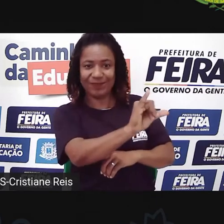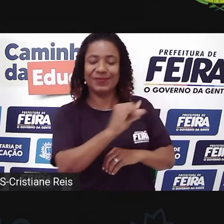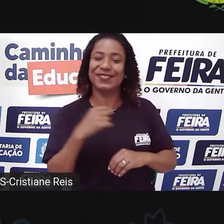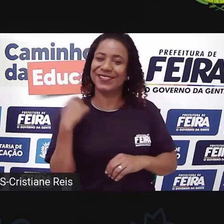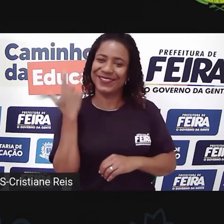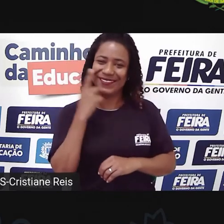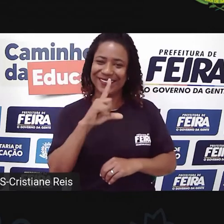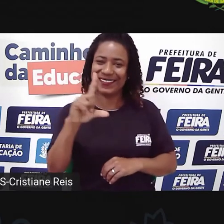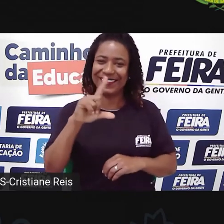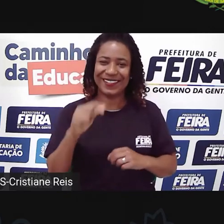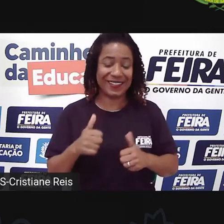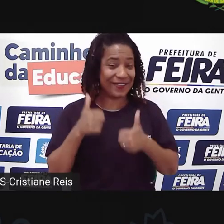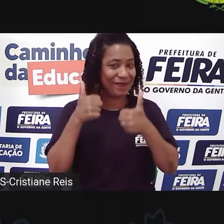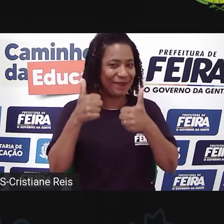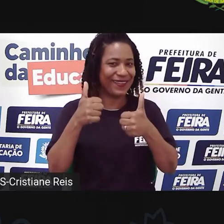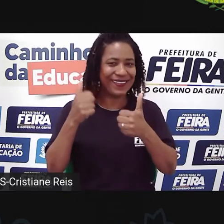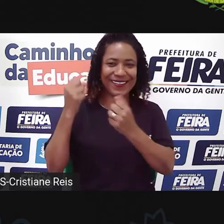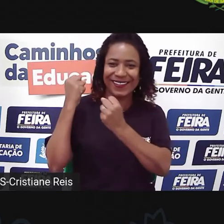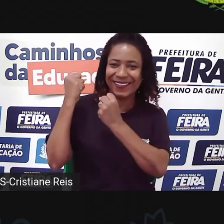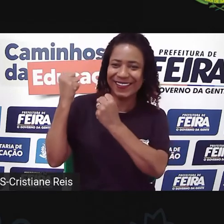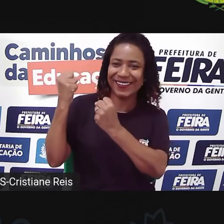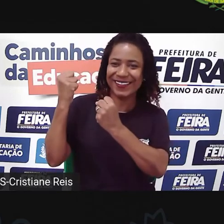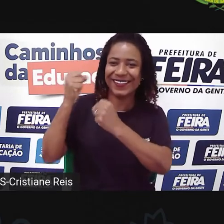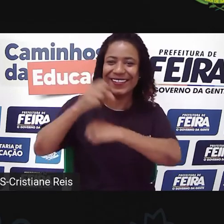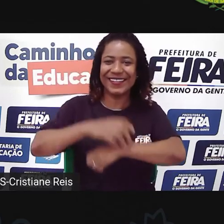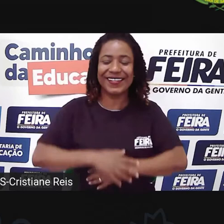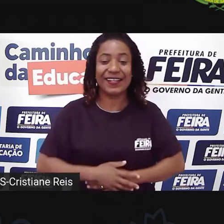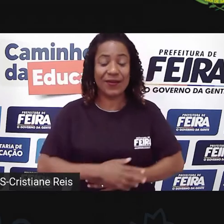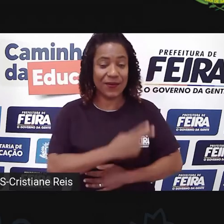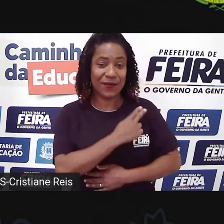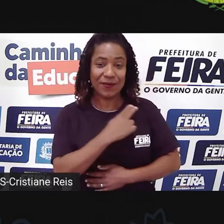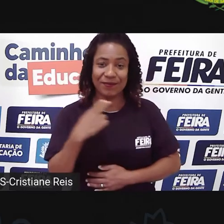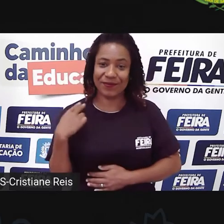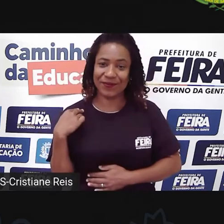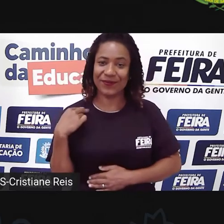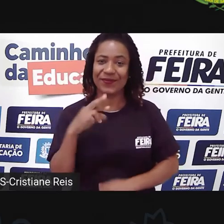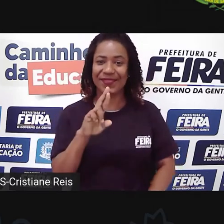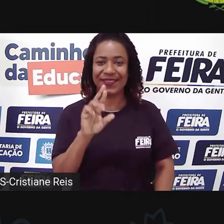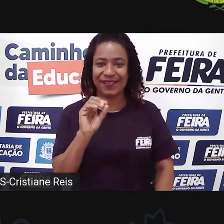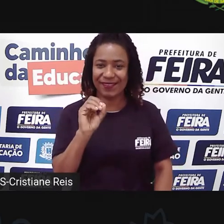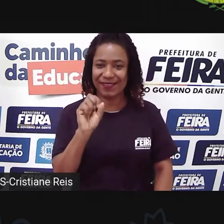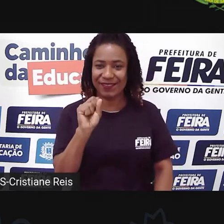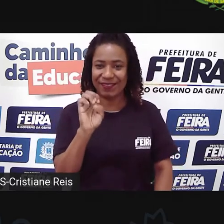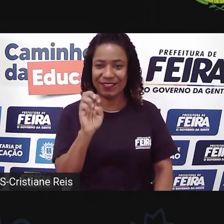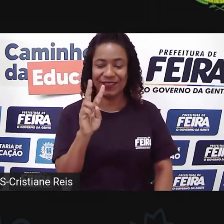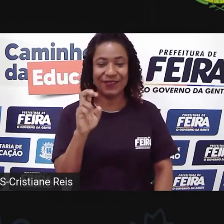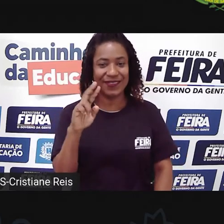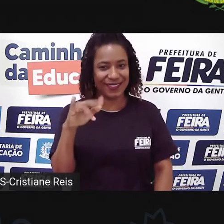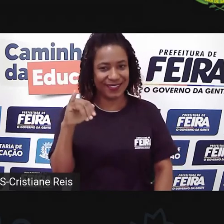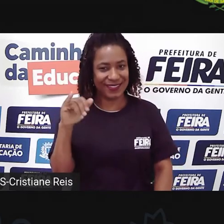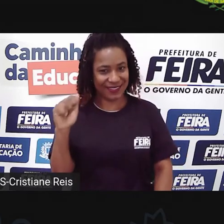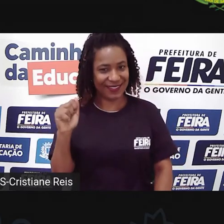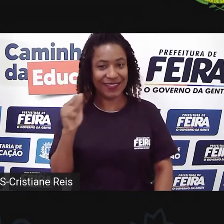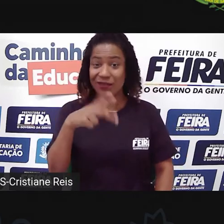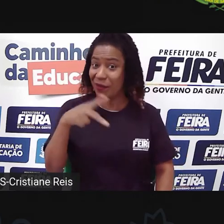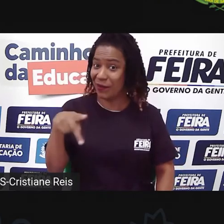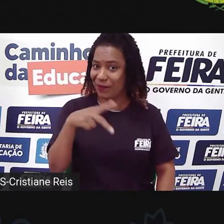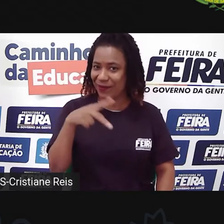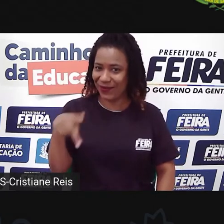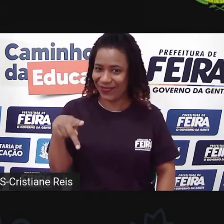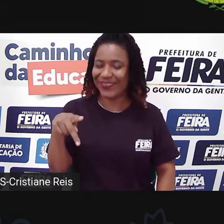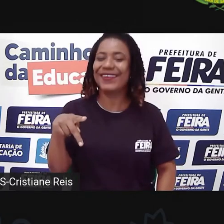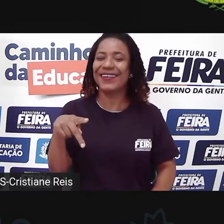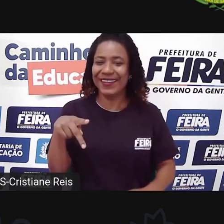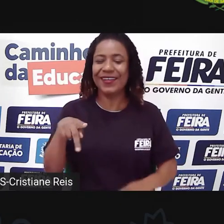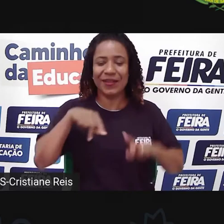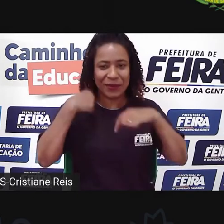força para vocês. Como vocês sabem, eu sou a professora Rose Vânia, né? Então, deixa eu me autodescrever. Eu sou uma mulher negra,